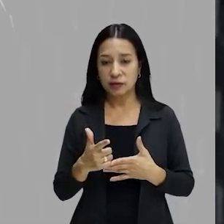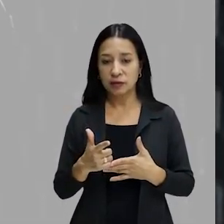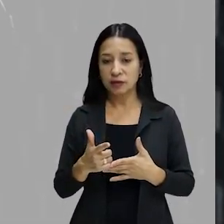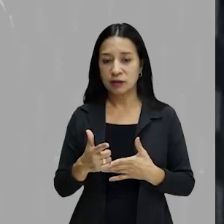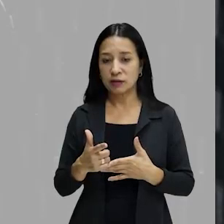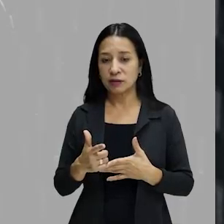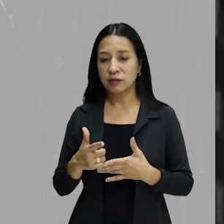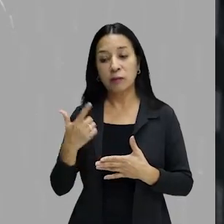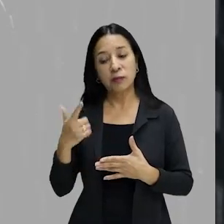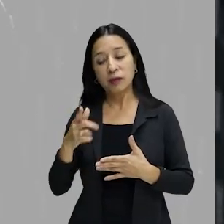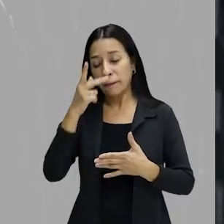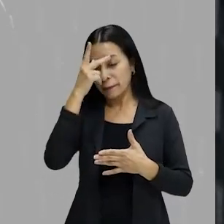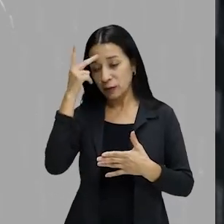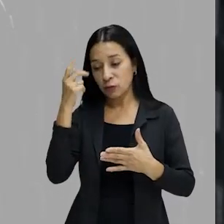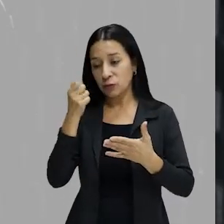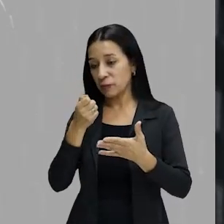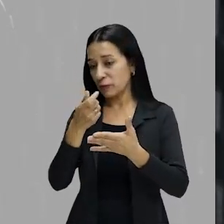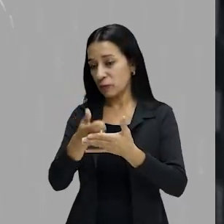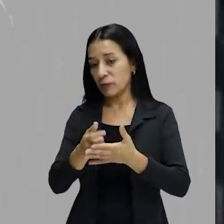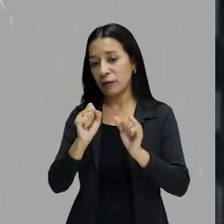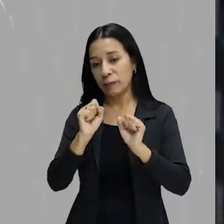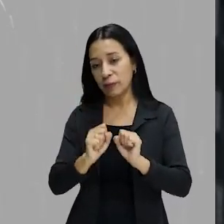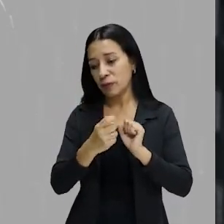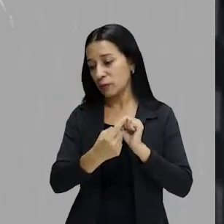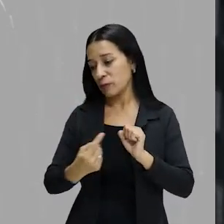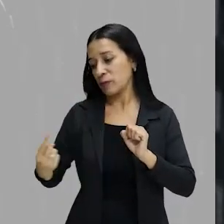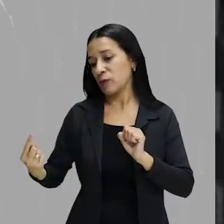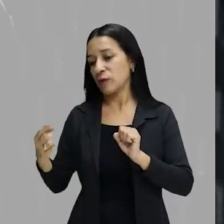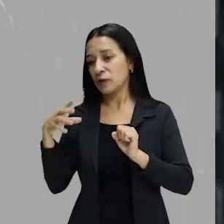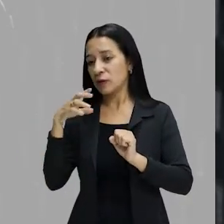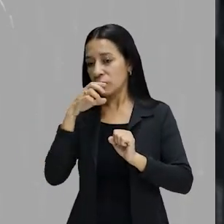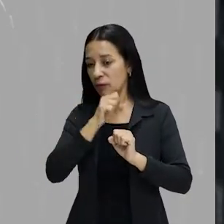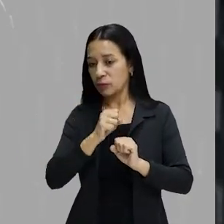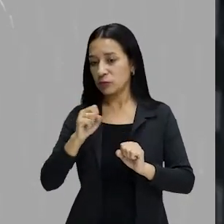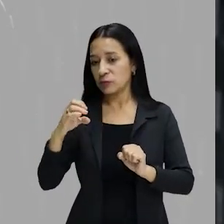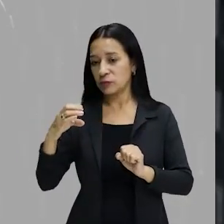não apareça clientes, você pode ir embora mais cedo, tá bom? Hã?